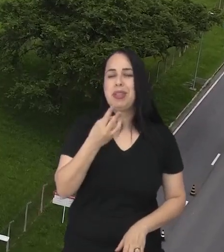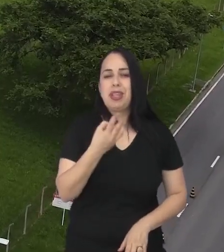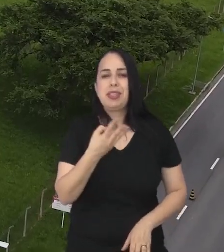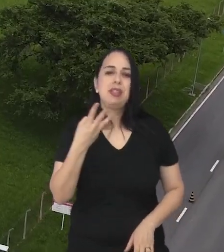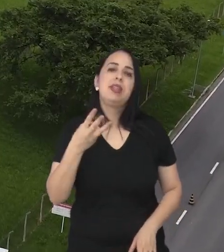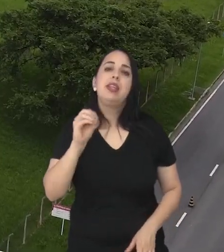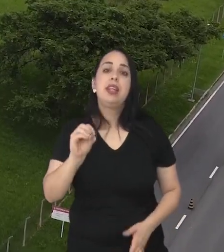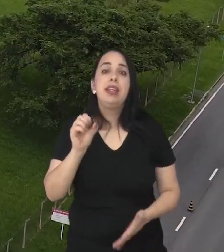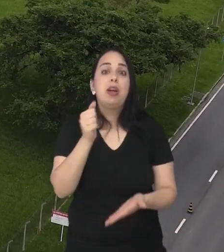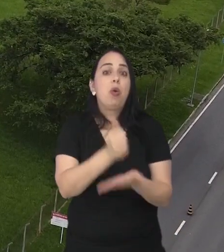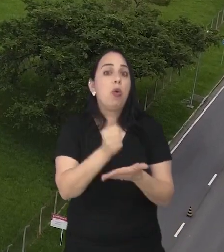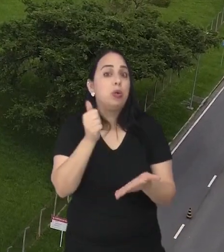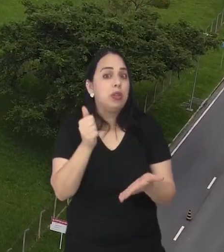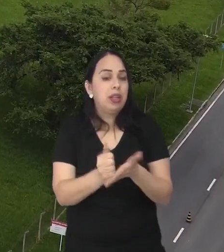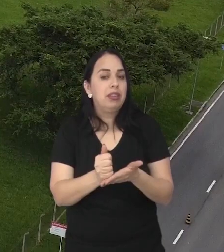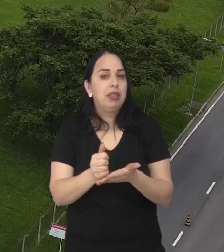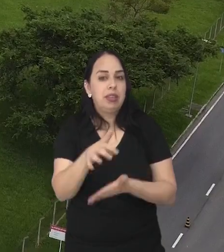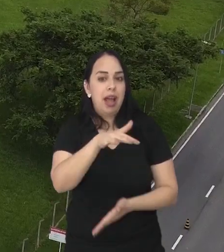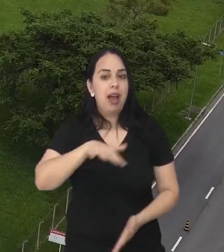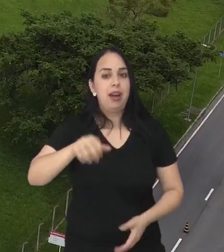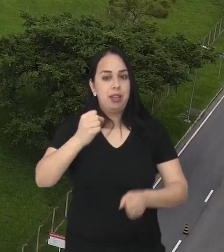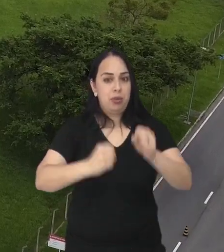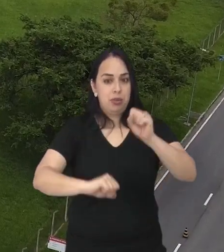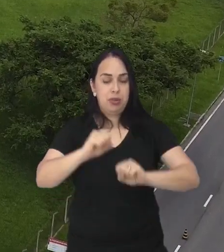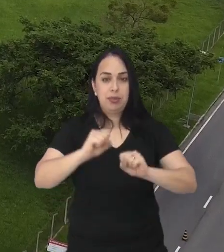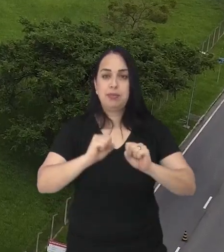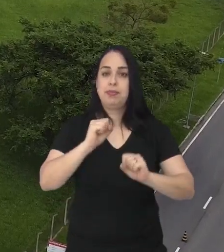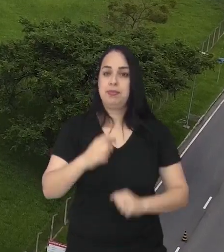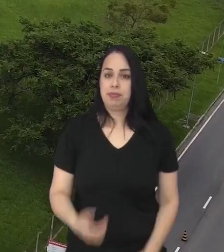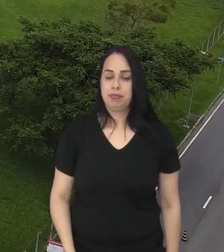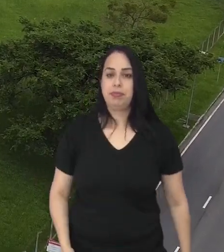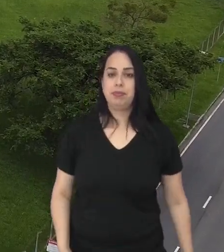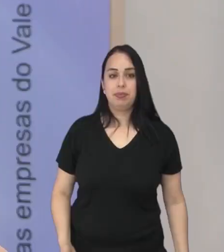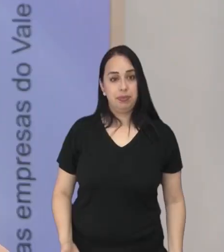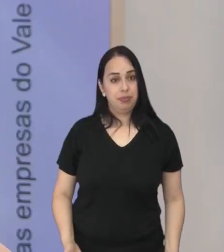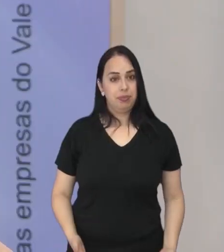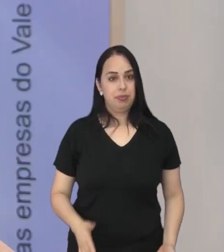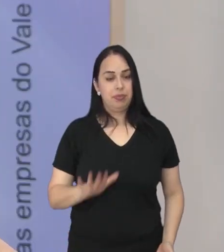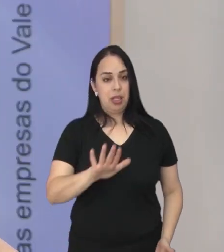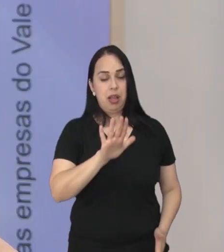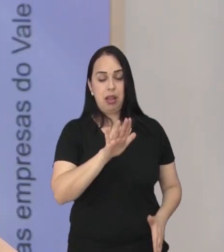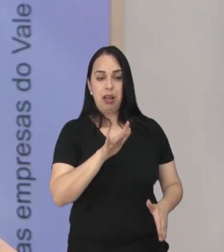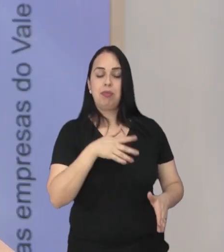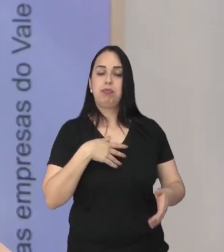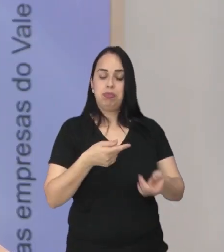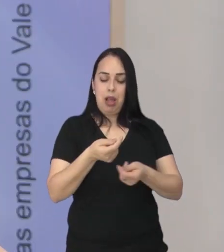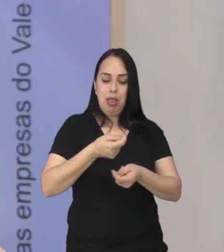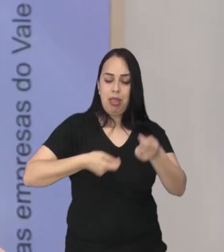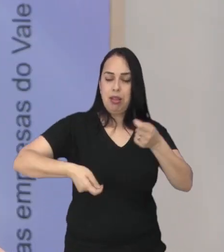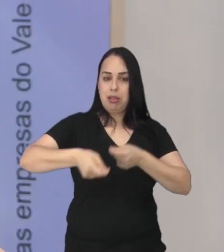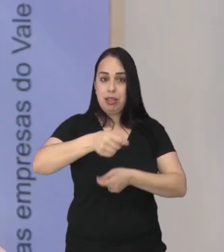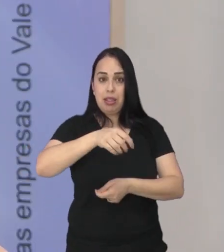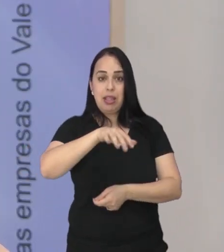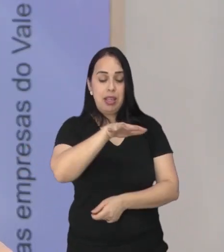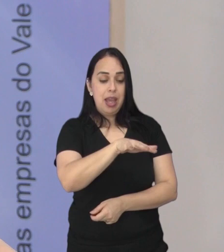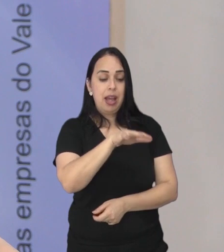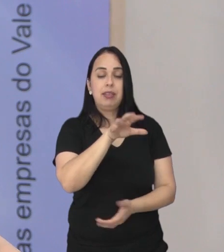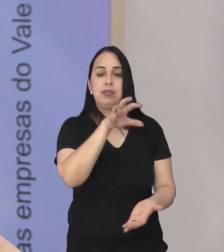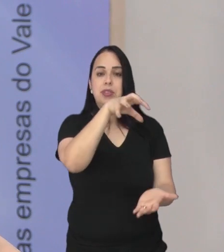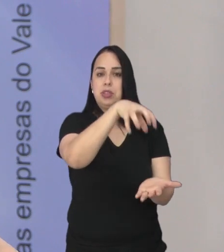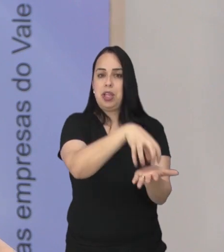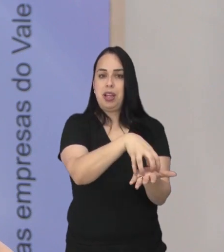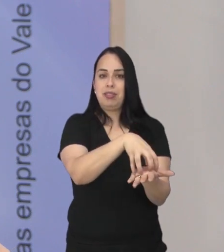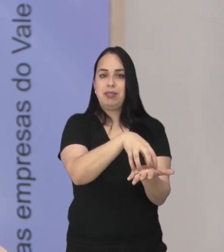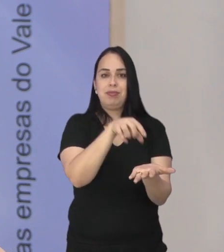foram 330 contratações no mercado industrial. A logística nossa é uma vantagem, é